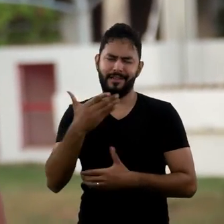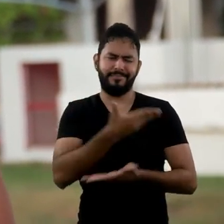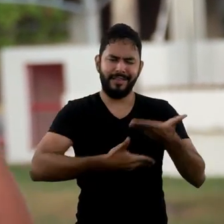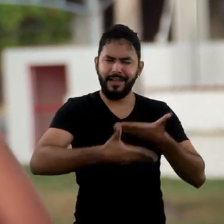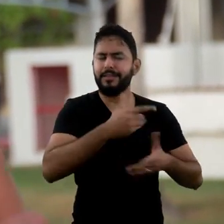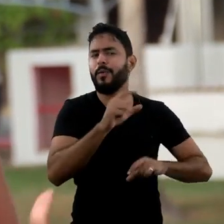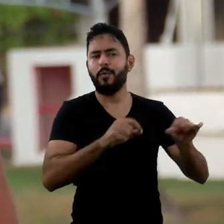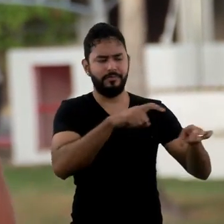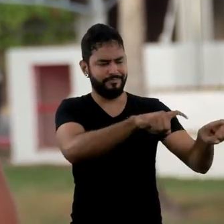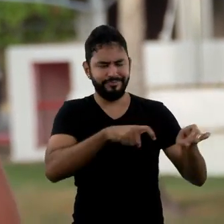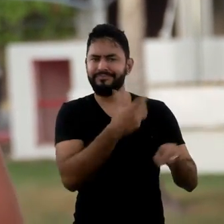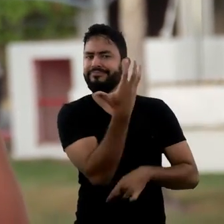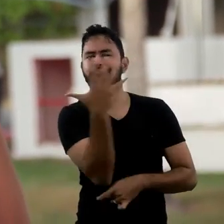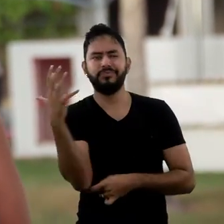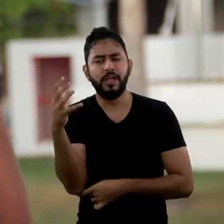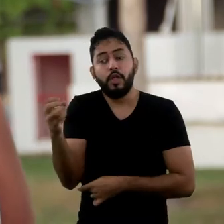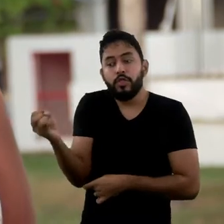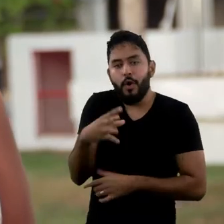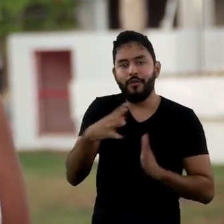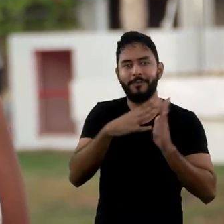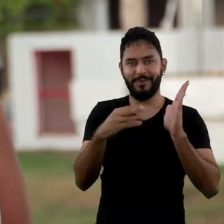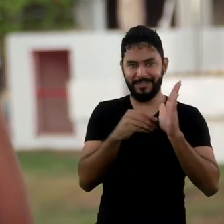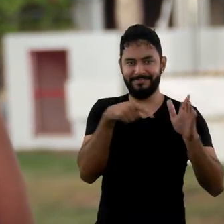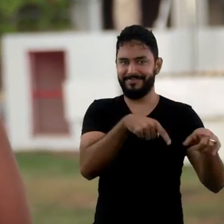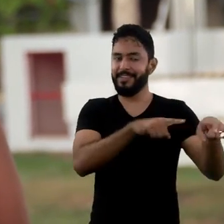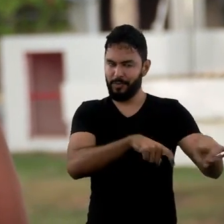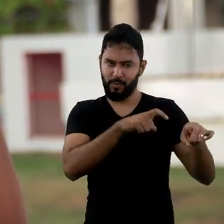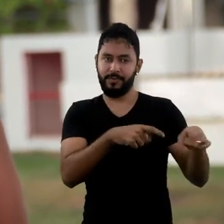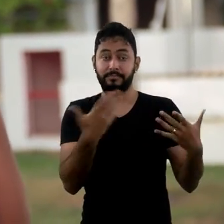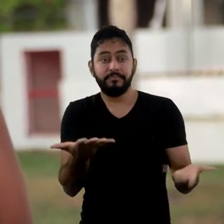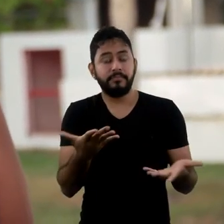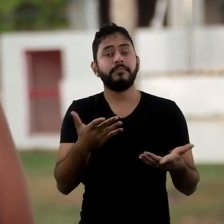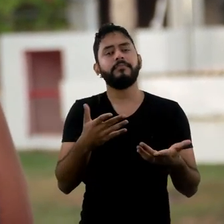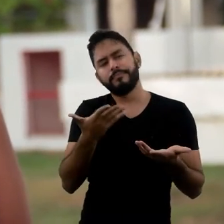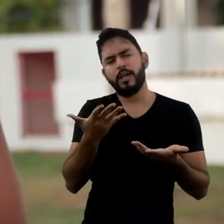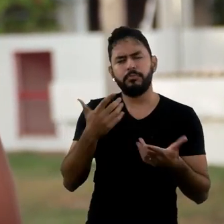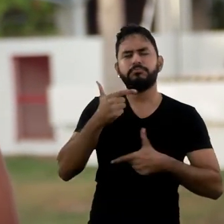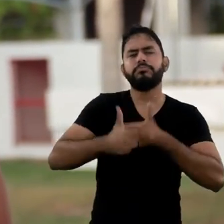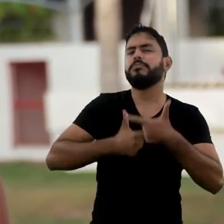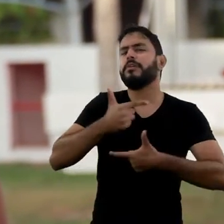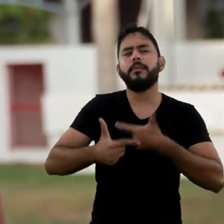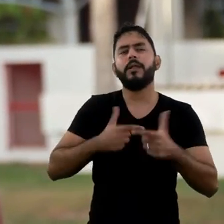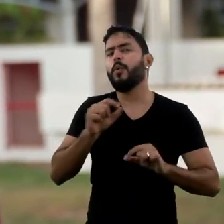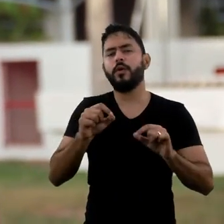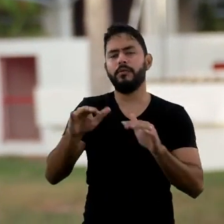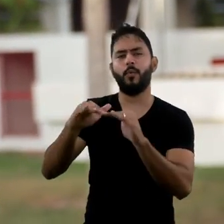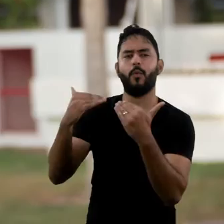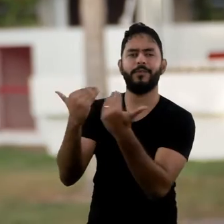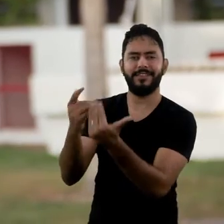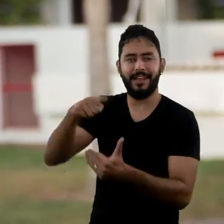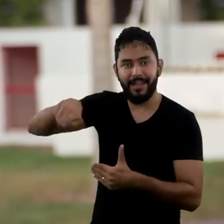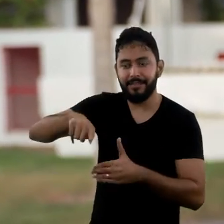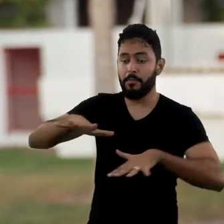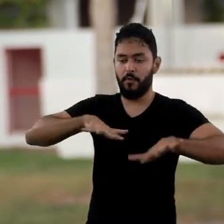proposta de um novo modelo de agricultura. Dentro dessa perspectiva, eu trabalhei com